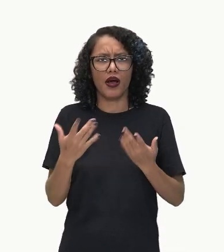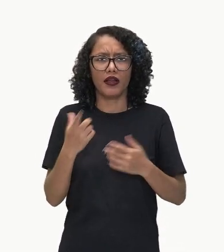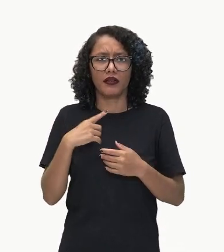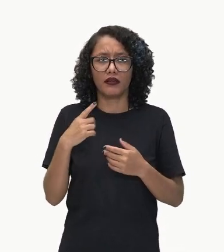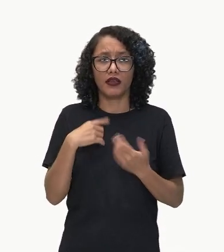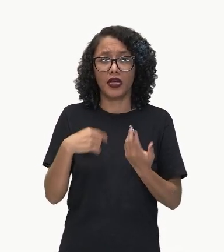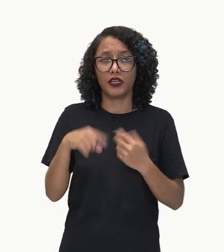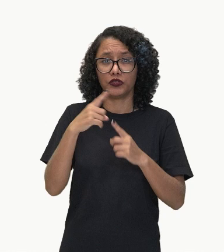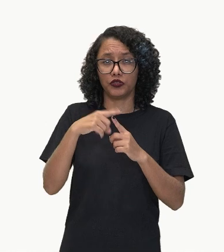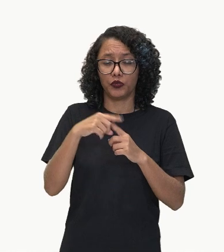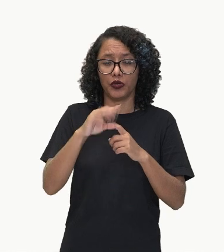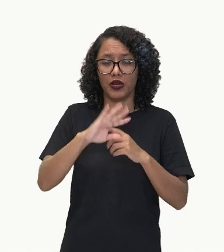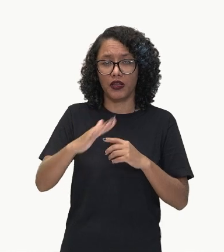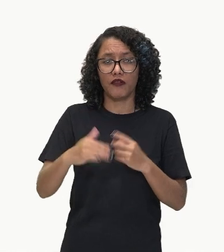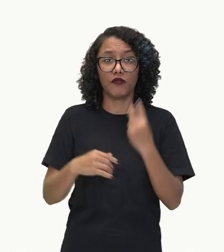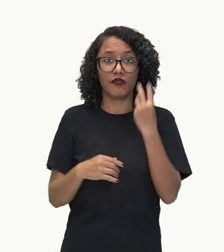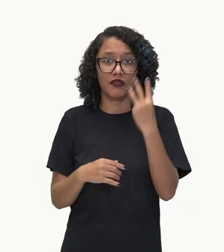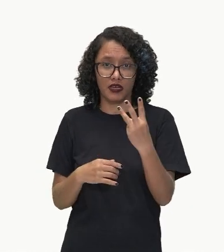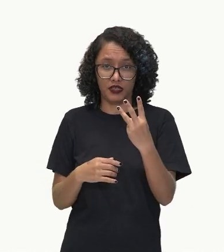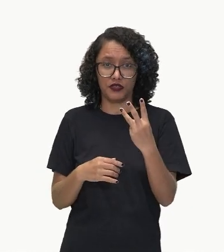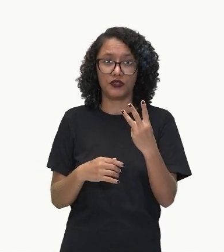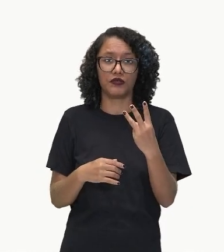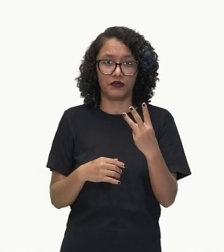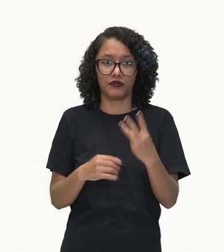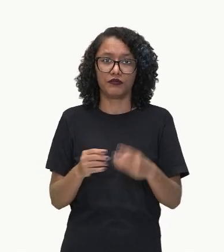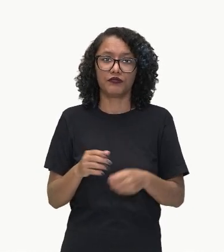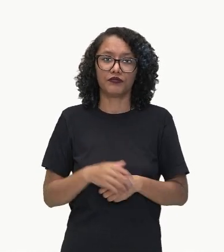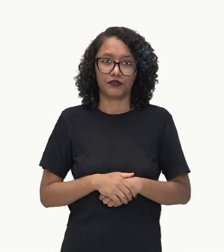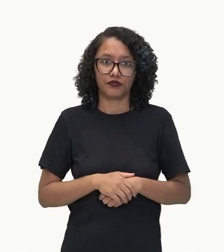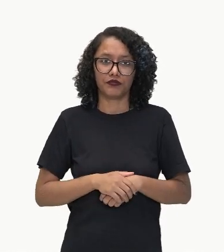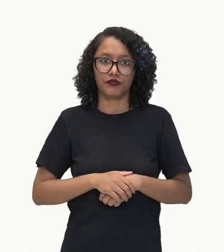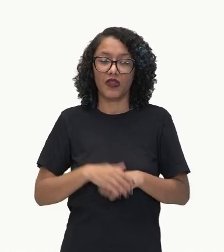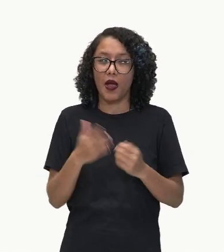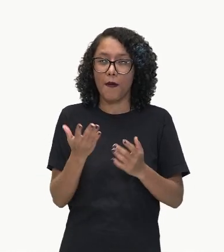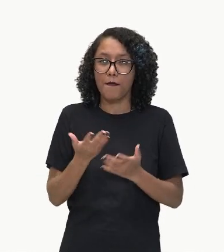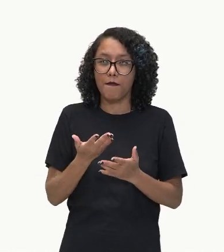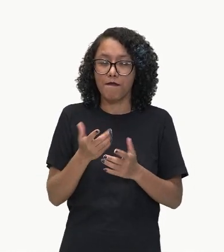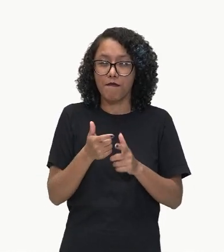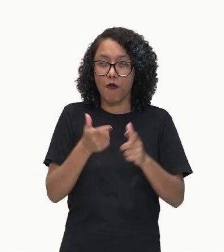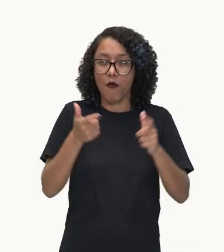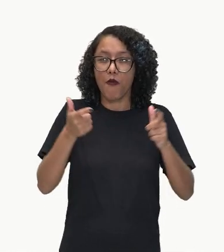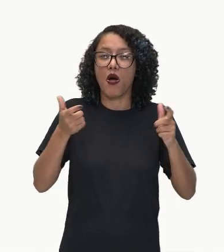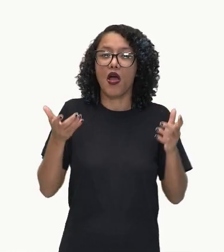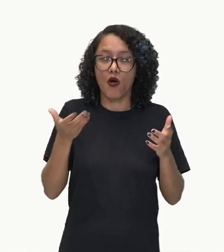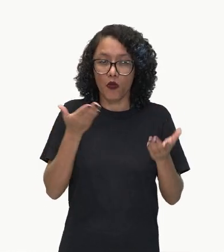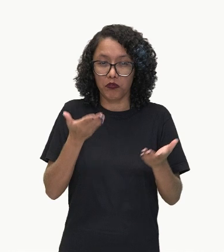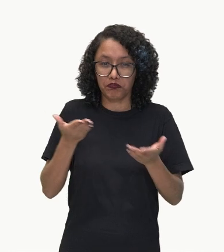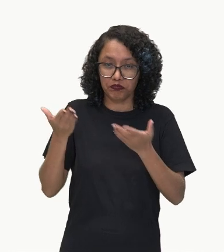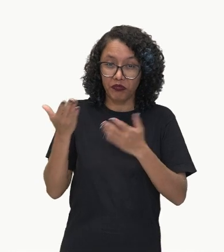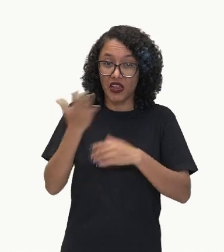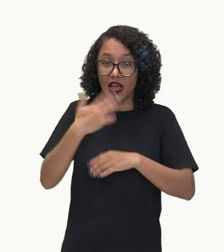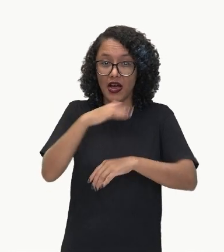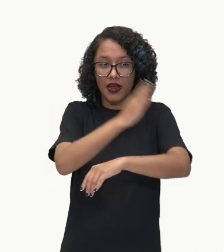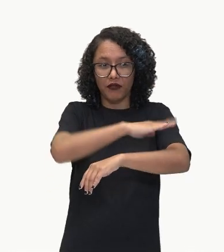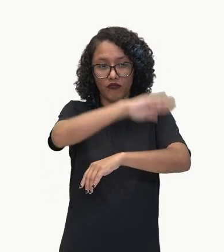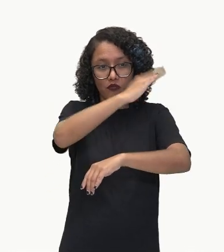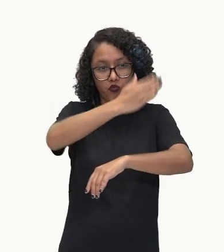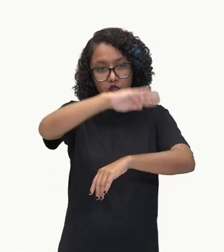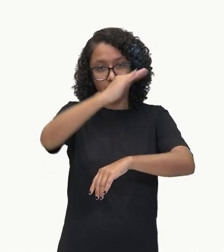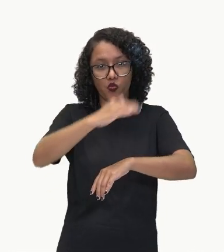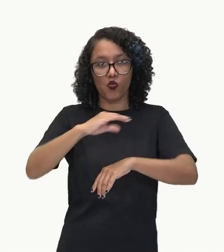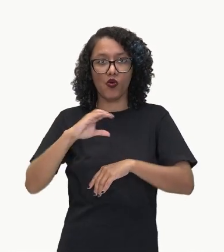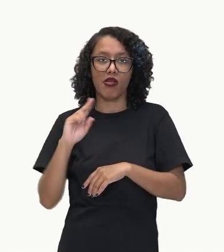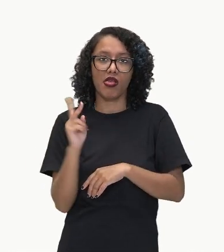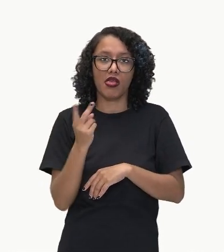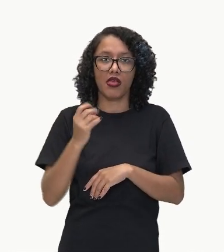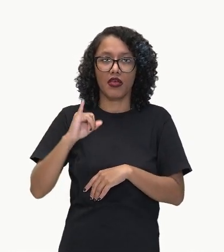de relevo, que a gente já viu que a maior, a mais majestosa, é a Cordilheira do Himalaia, onde eu